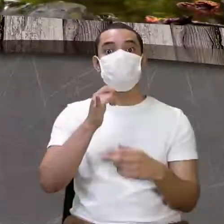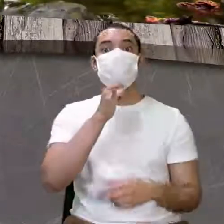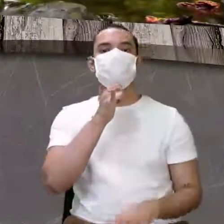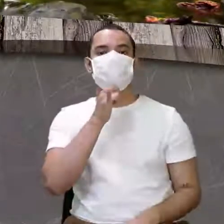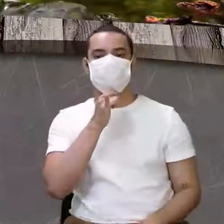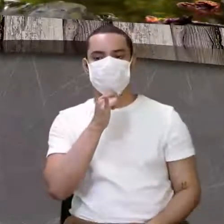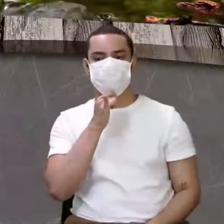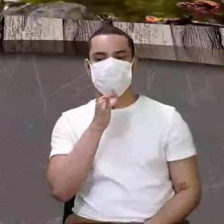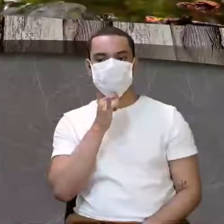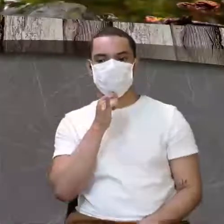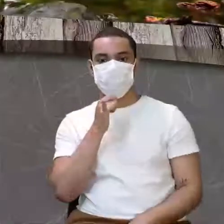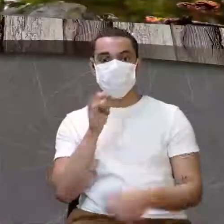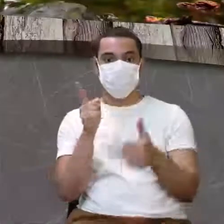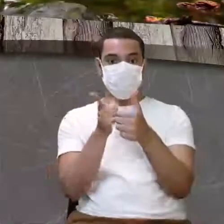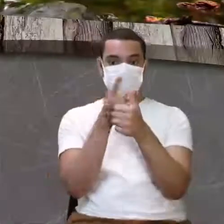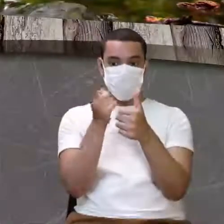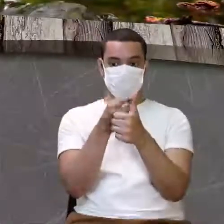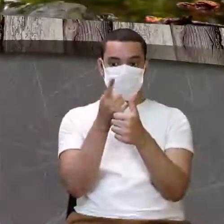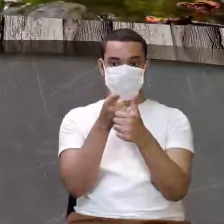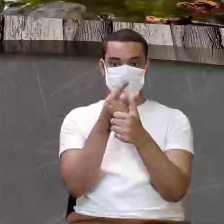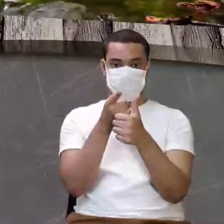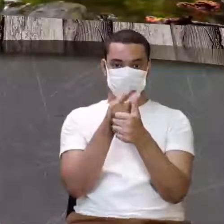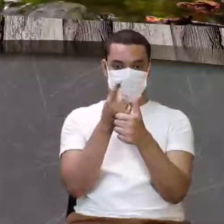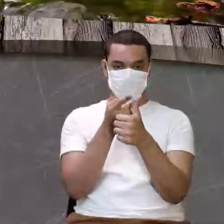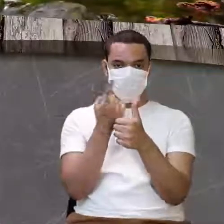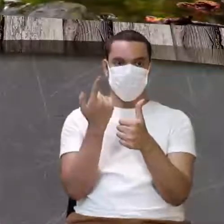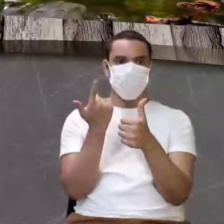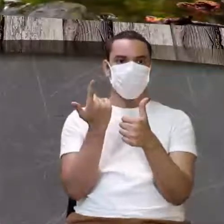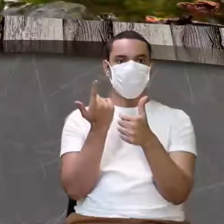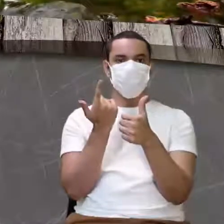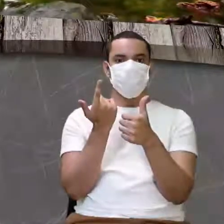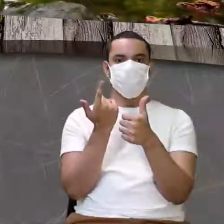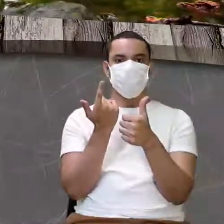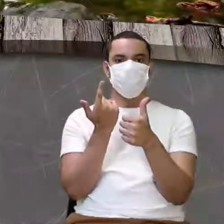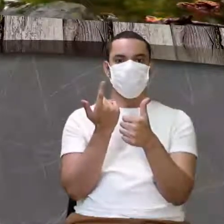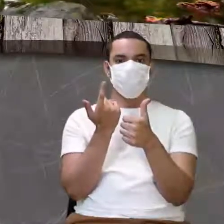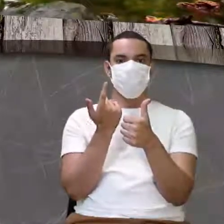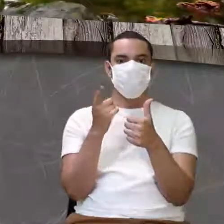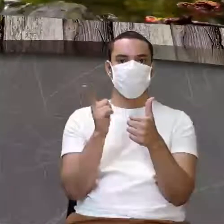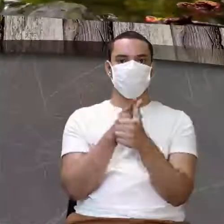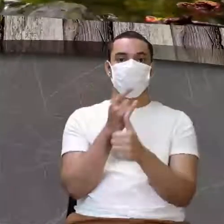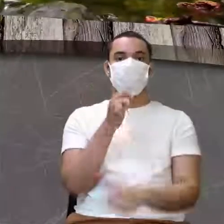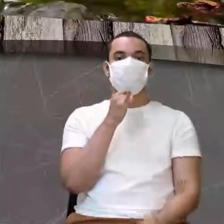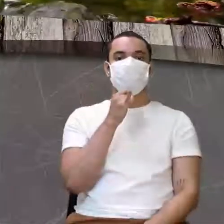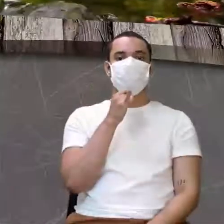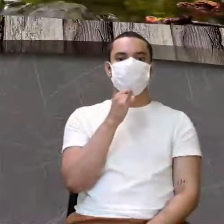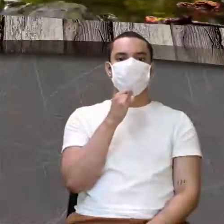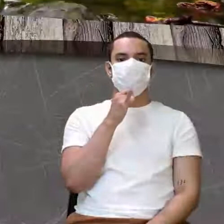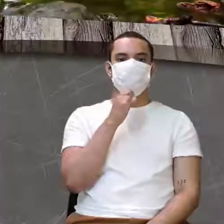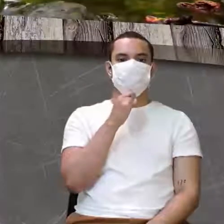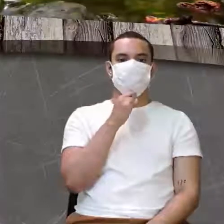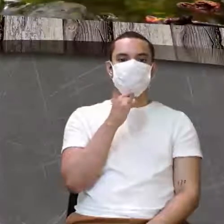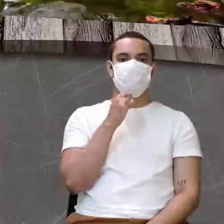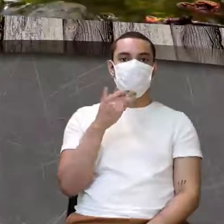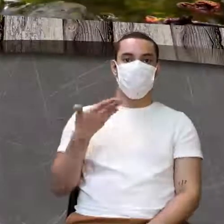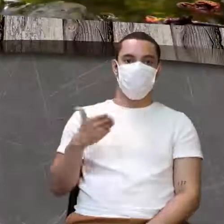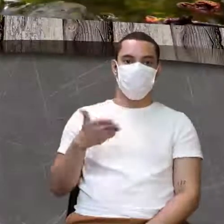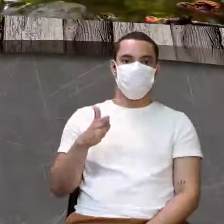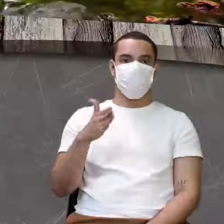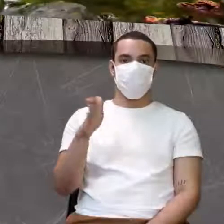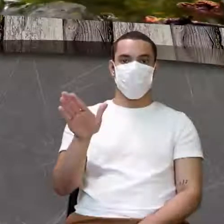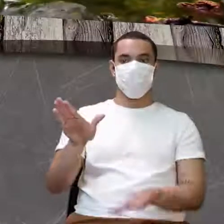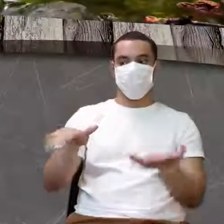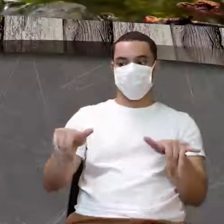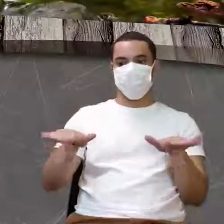exemplos. Primeiro exemplo é da nadadeira de um peixe